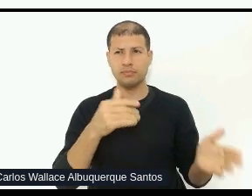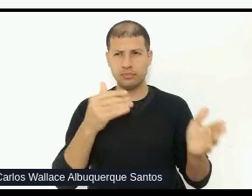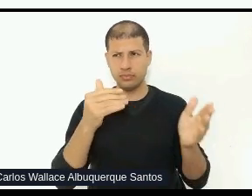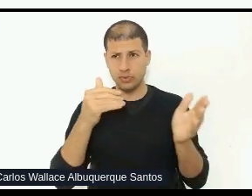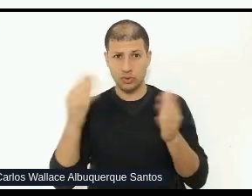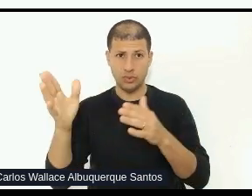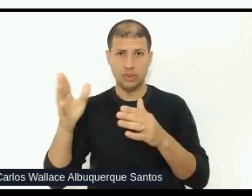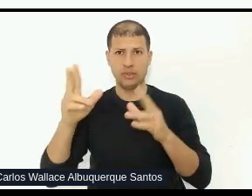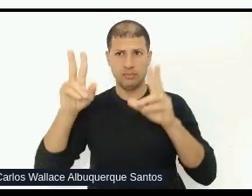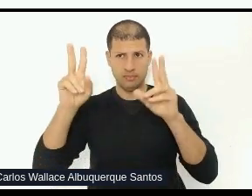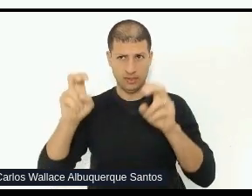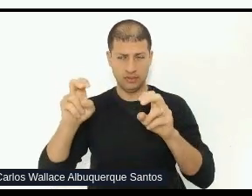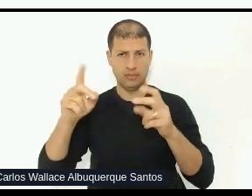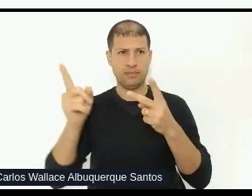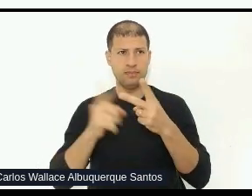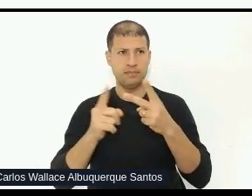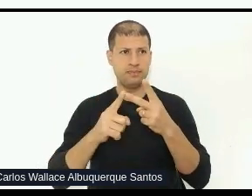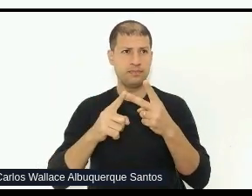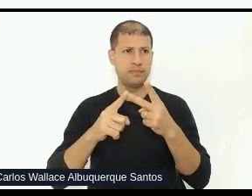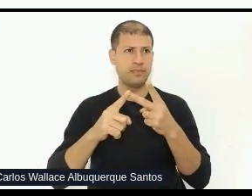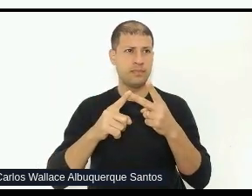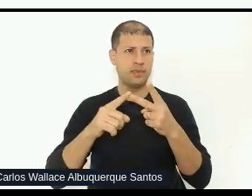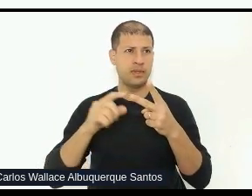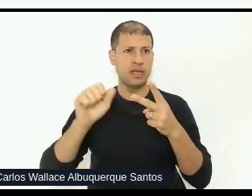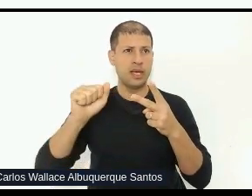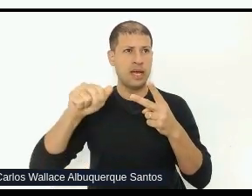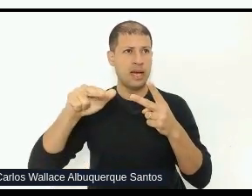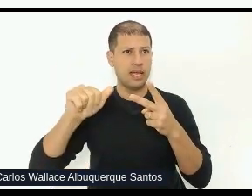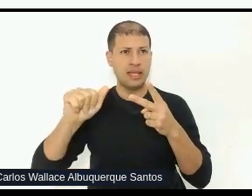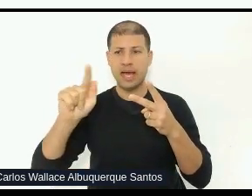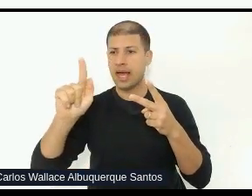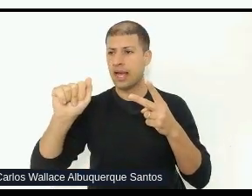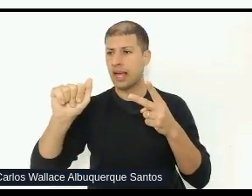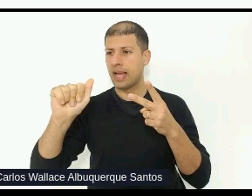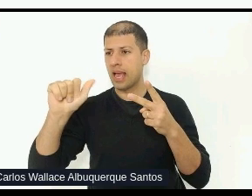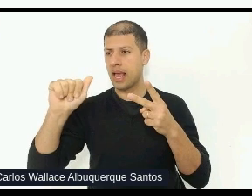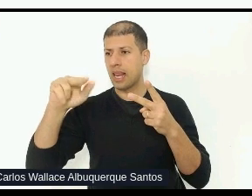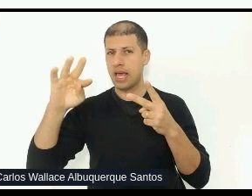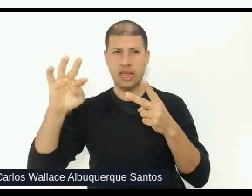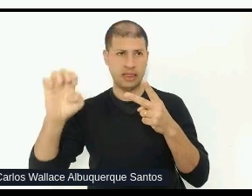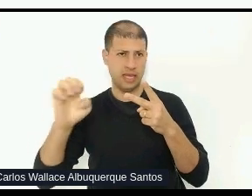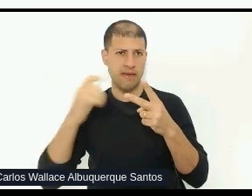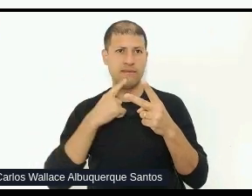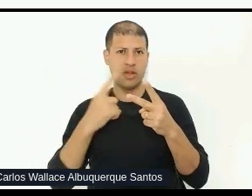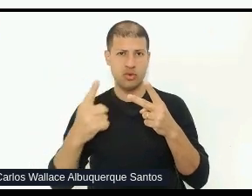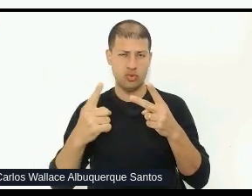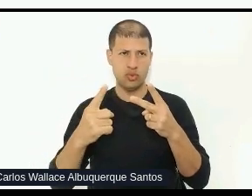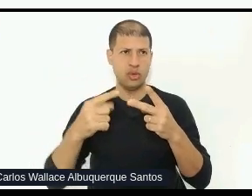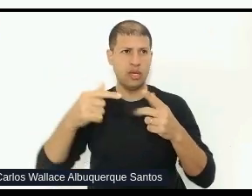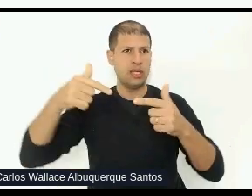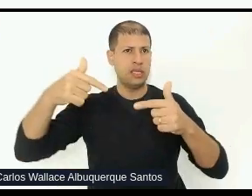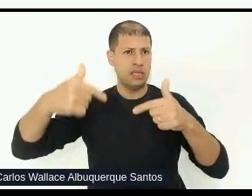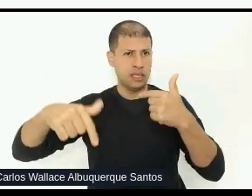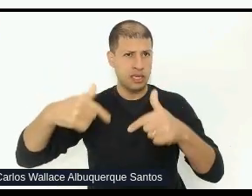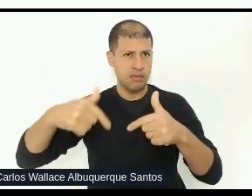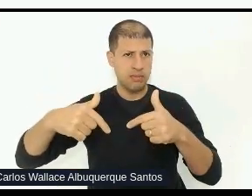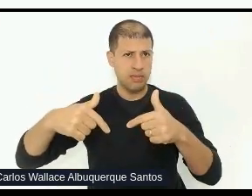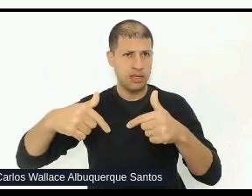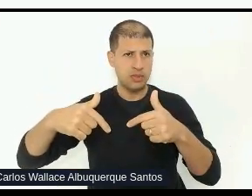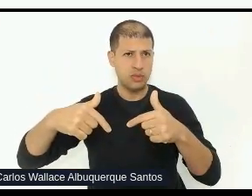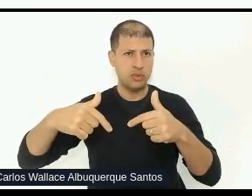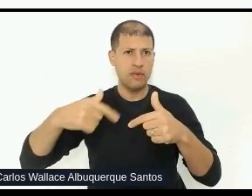tema, Ana Galante, né, trouxe aqui, né, trabalho para trazer equidades